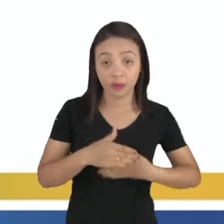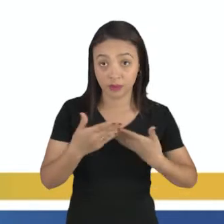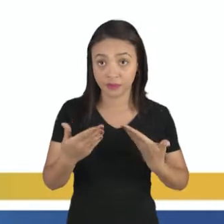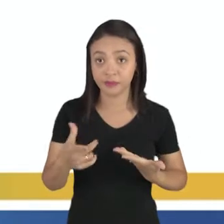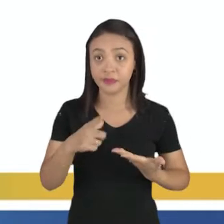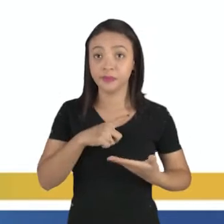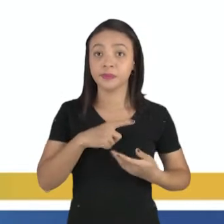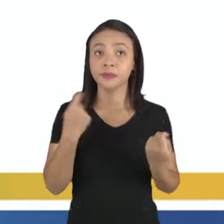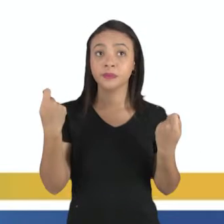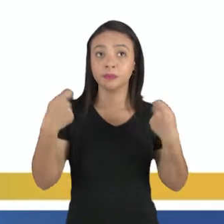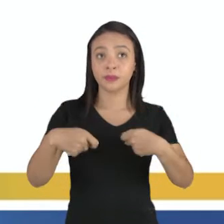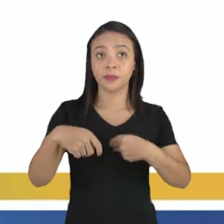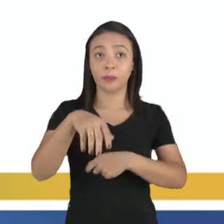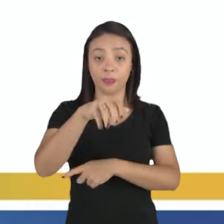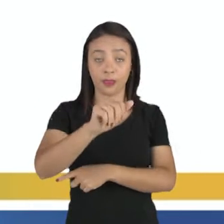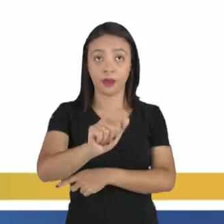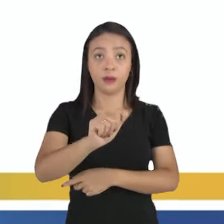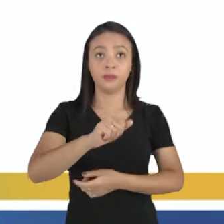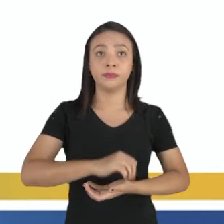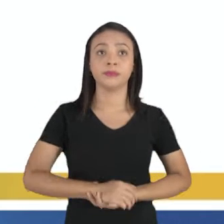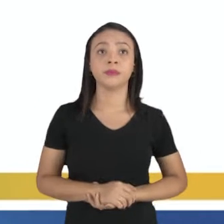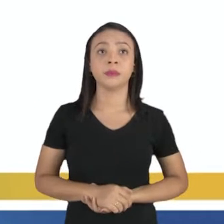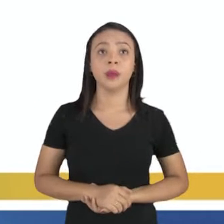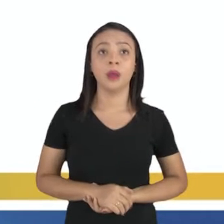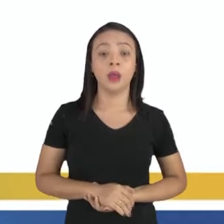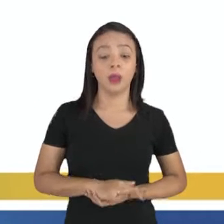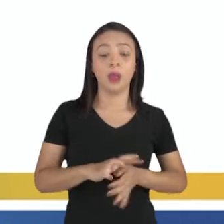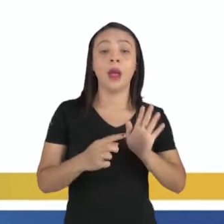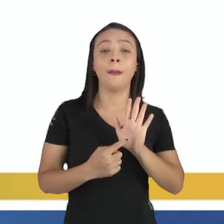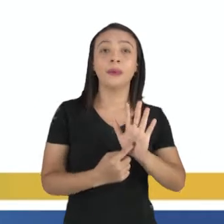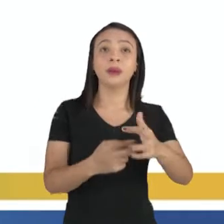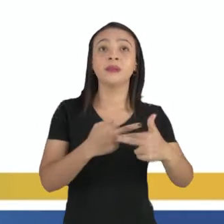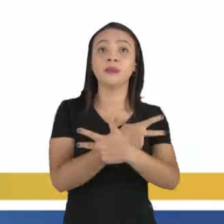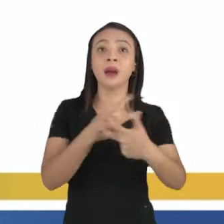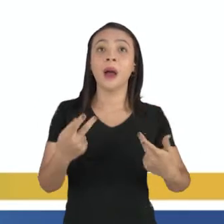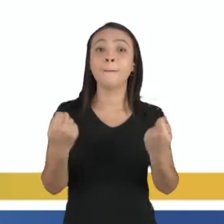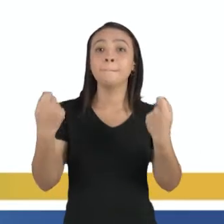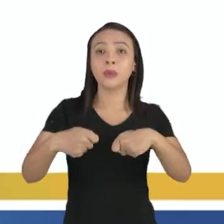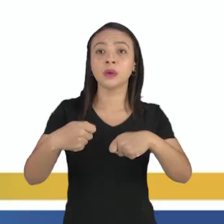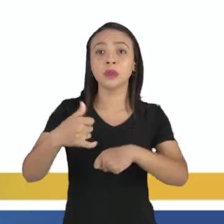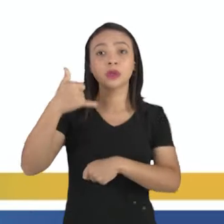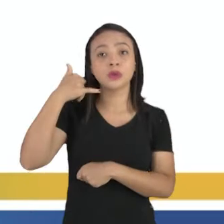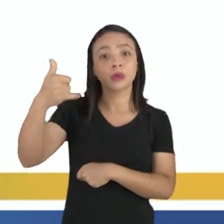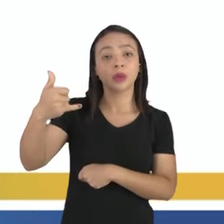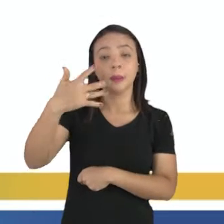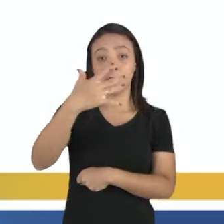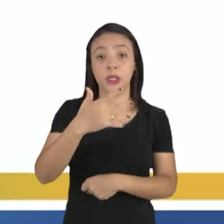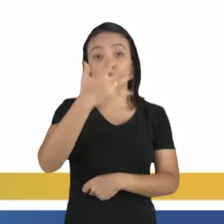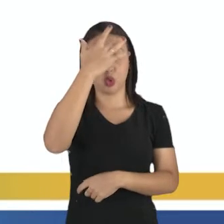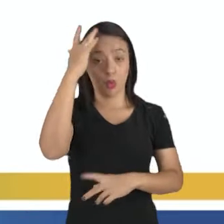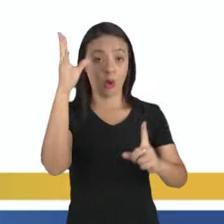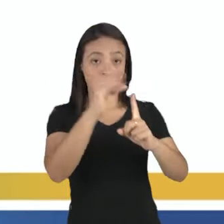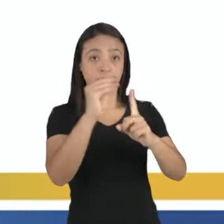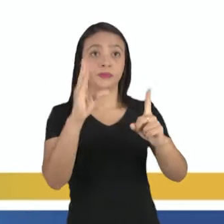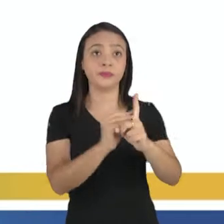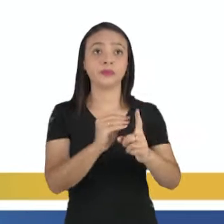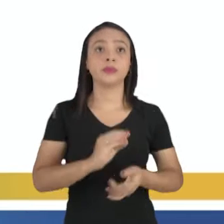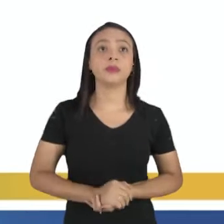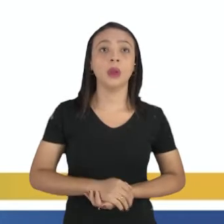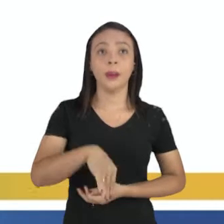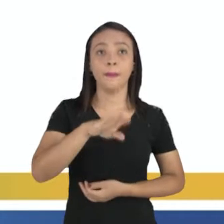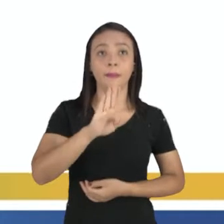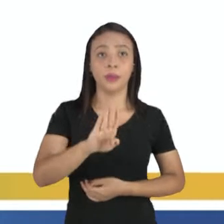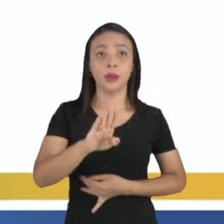as alternativas. A. Indicação de diversos canais de atendimento. B. Divulgação